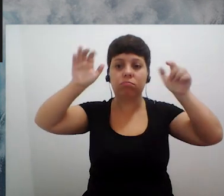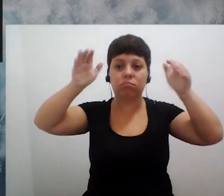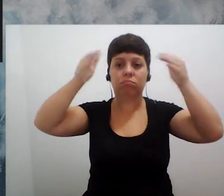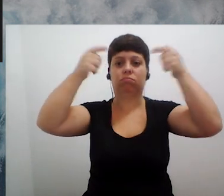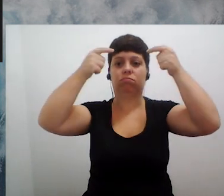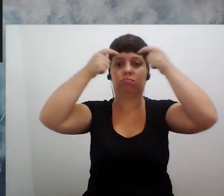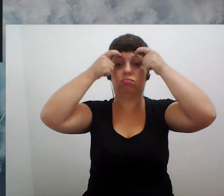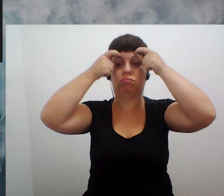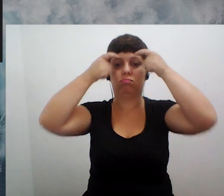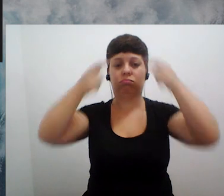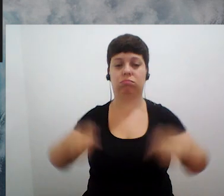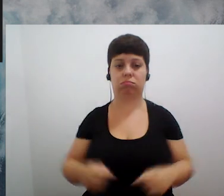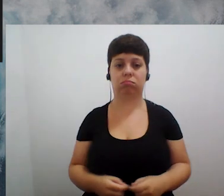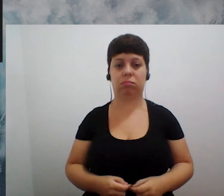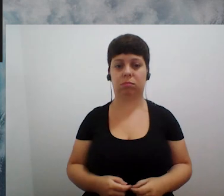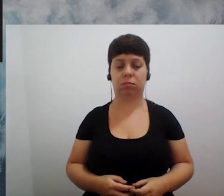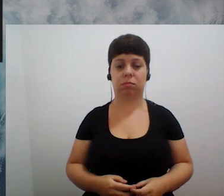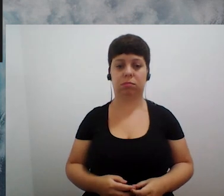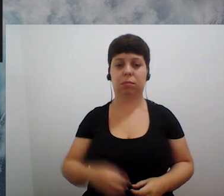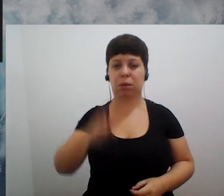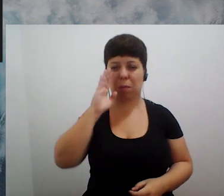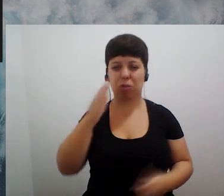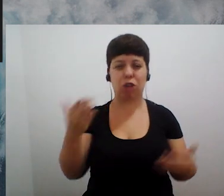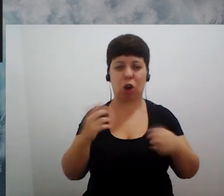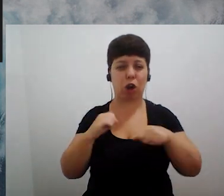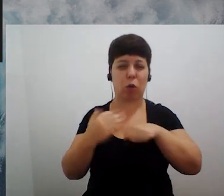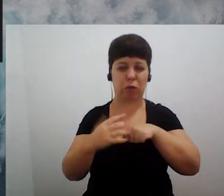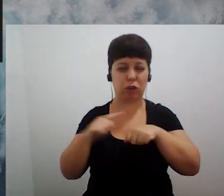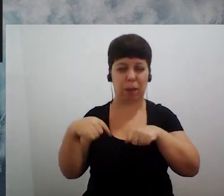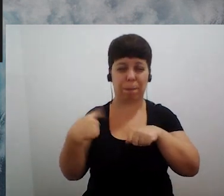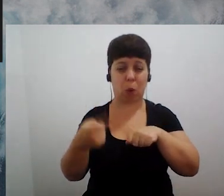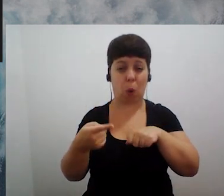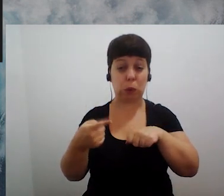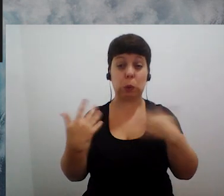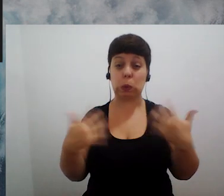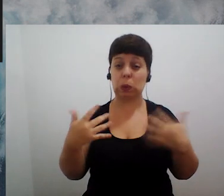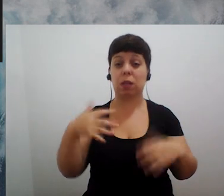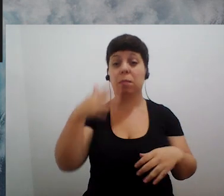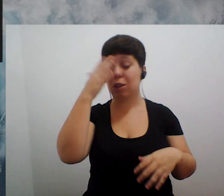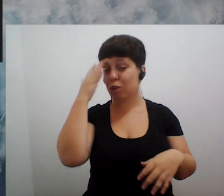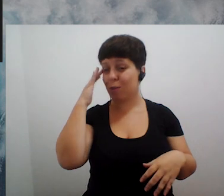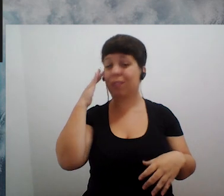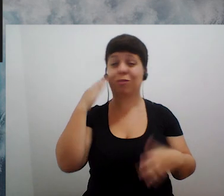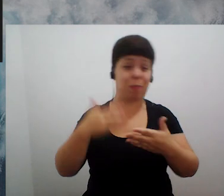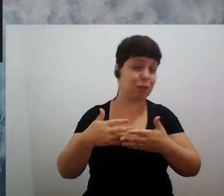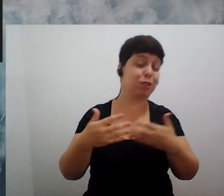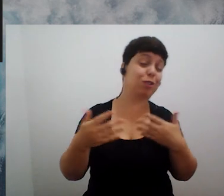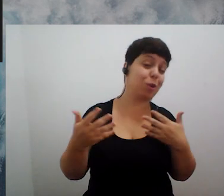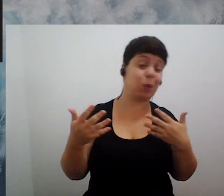lugar, porque eu acho que também depois dessa, principalmente depois desse Covid aí, o povo ficou mais desorientado